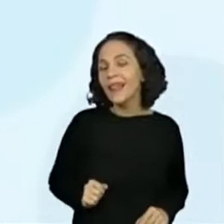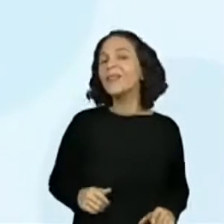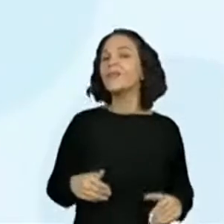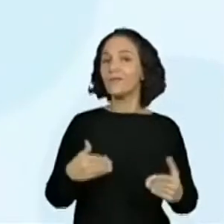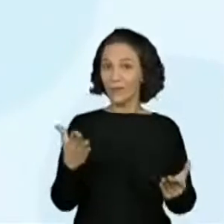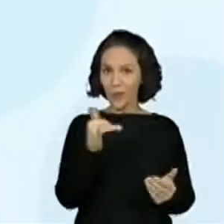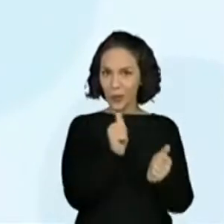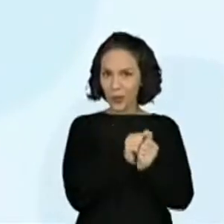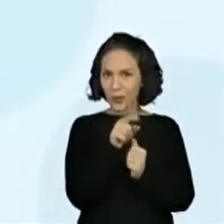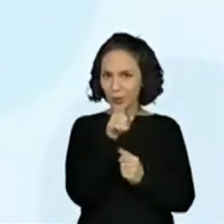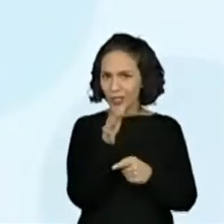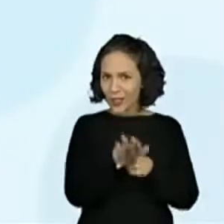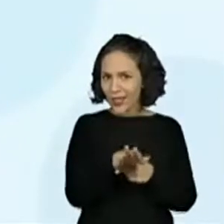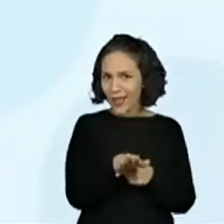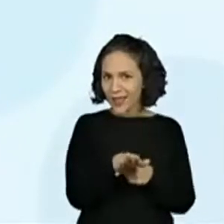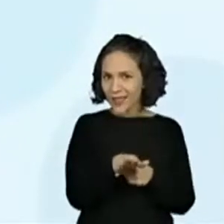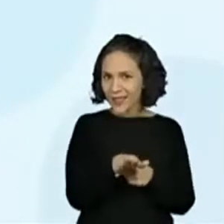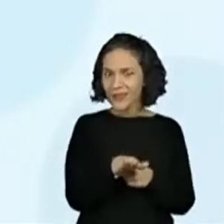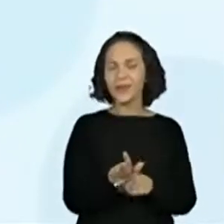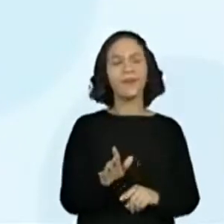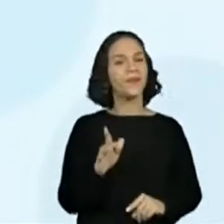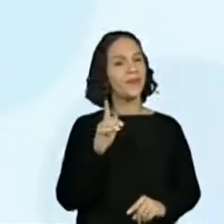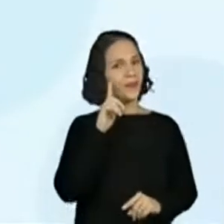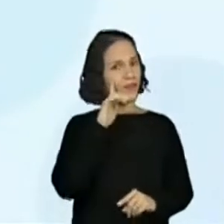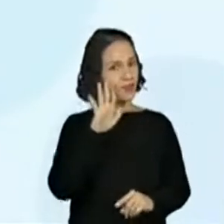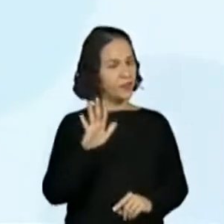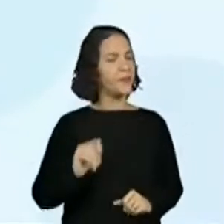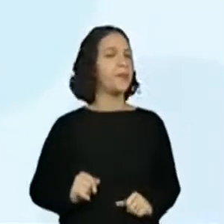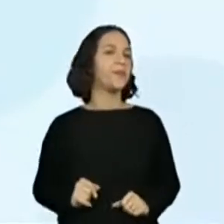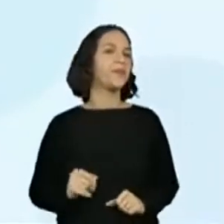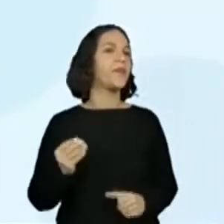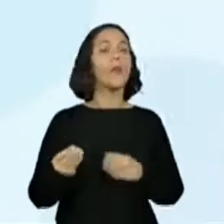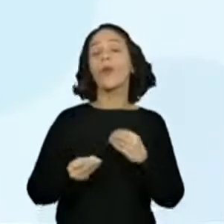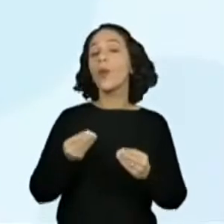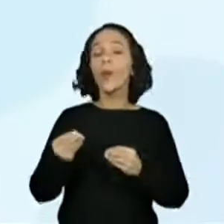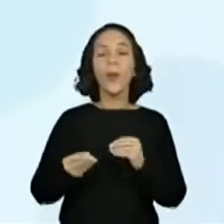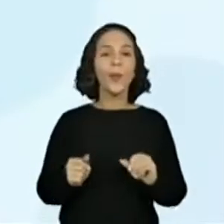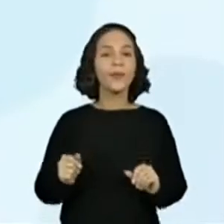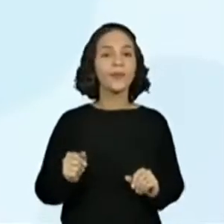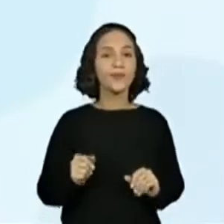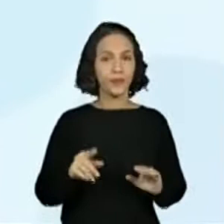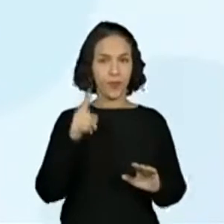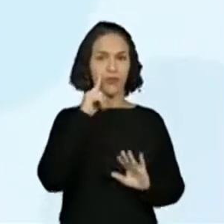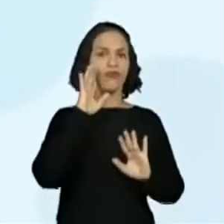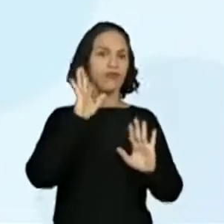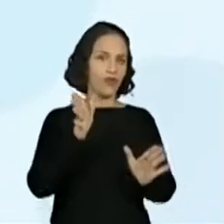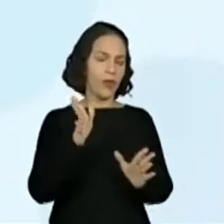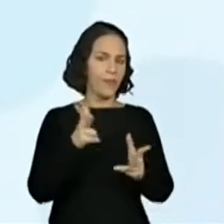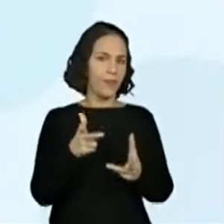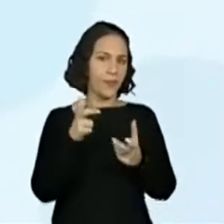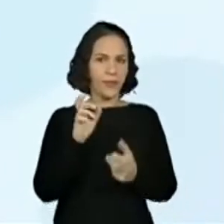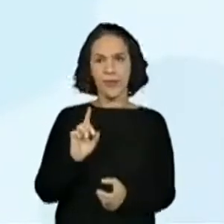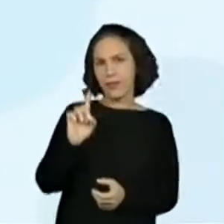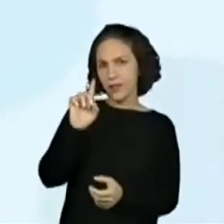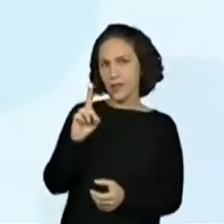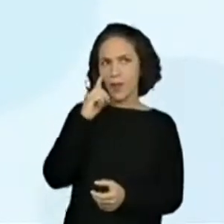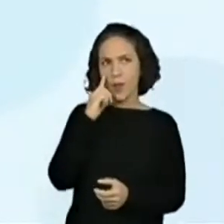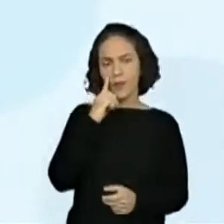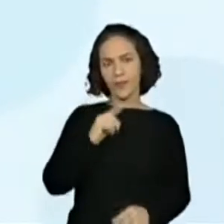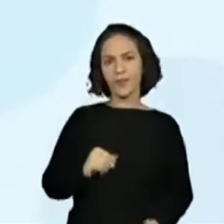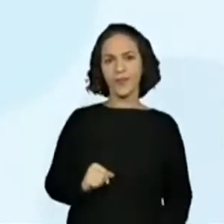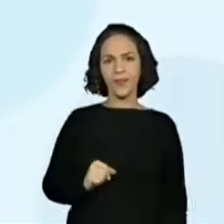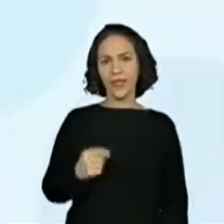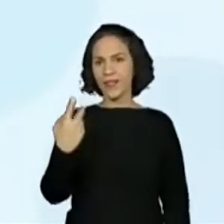nós vamos fazer isso também, ok? Vamos ajudar aí os meninos. Nós já verificamos que o